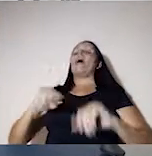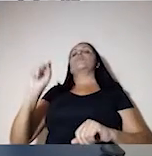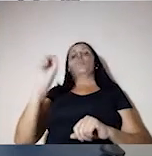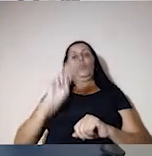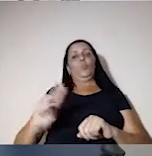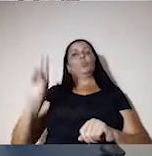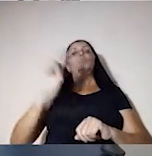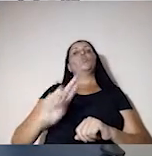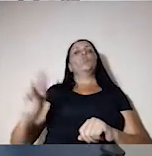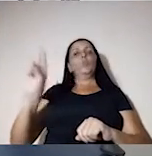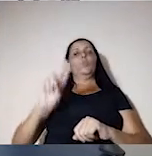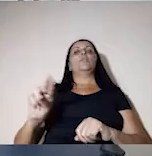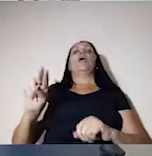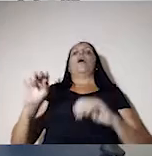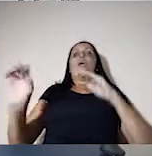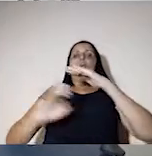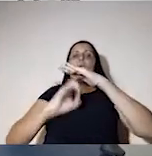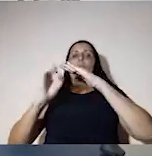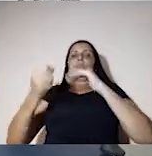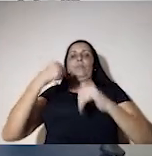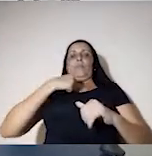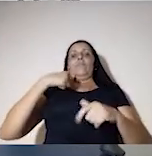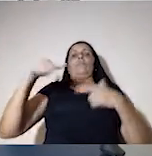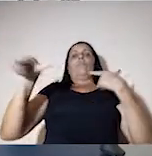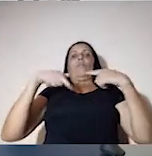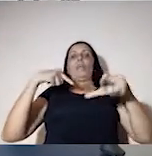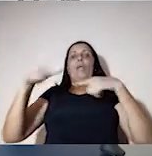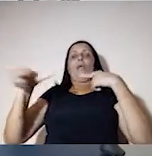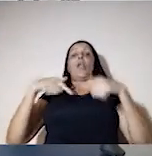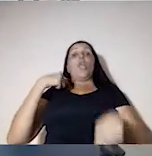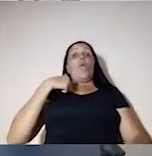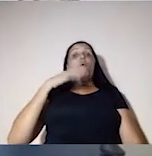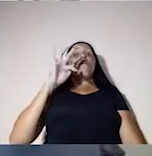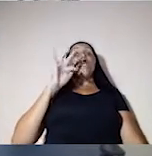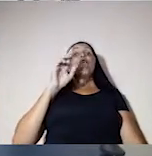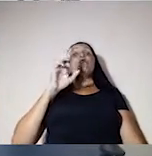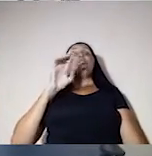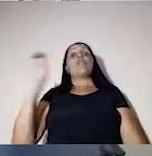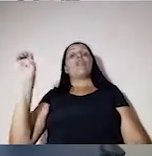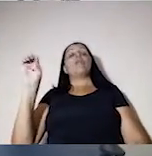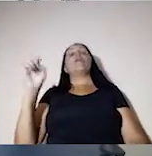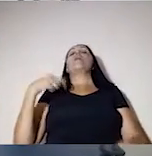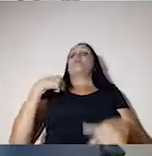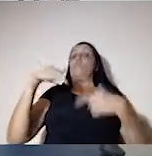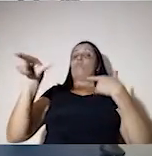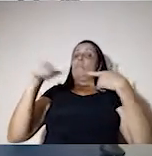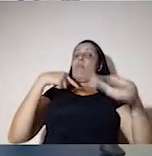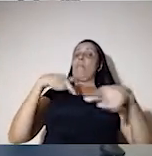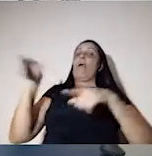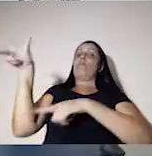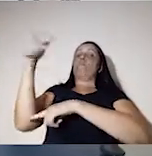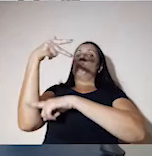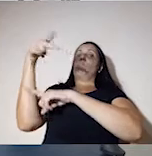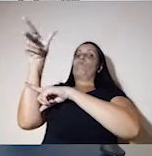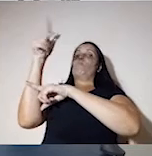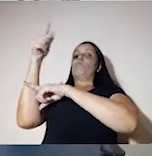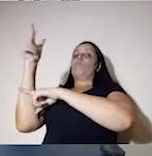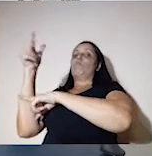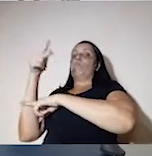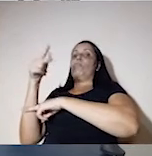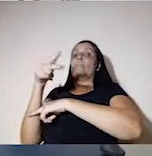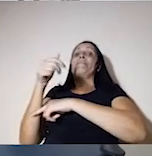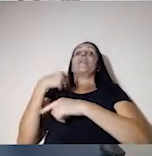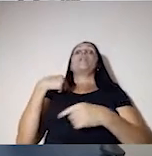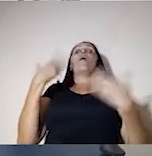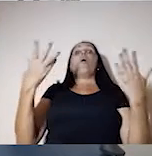são câmeras bem úteis ainda. Nas empresas que eu trabalho, que eu sou freelance, eu uso muito esse tipo de câmera